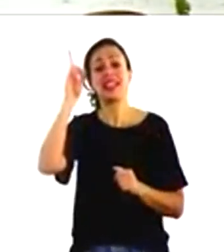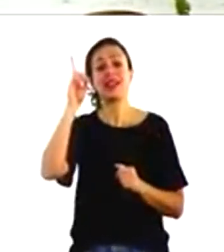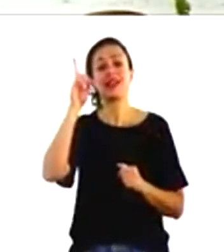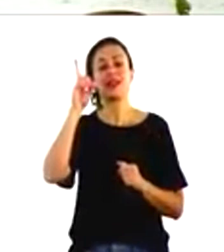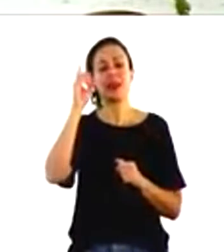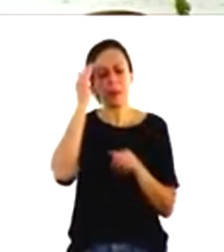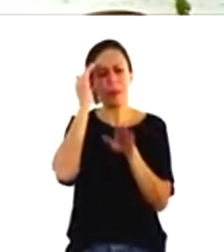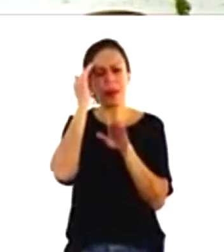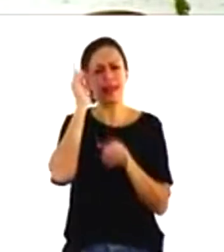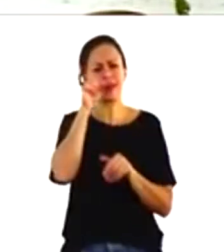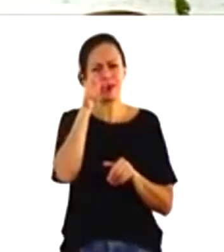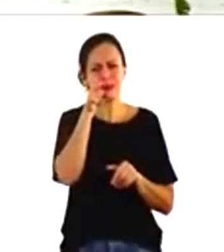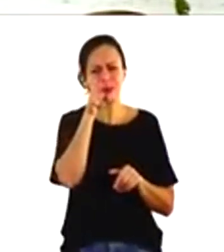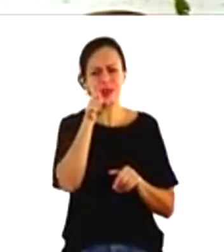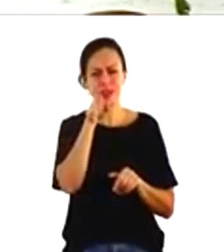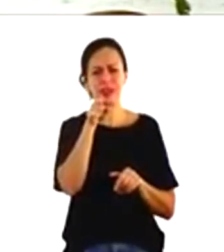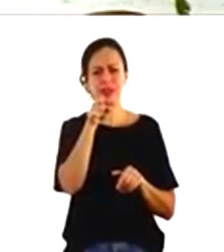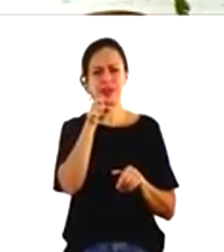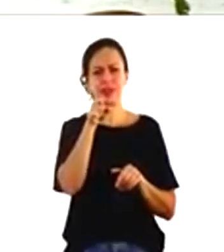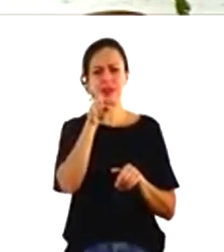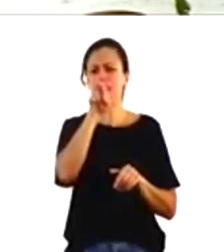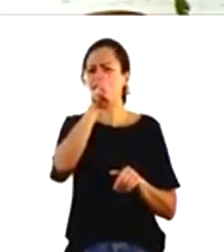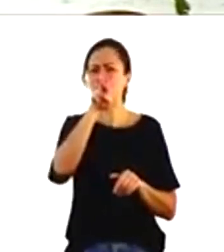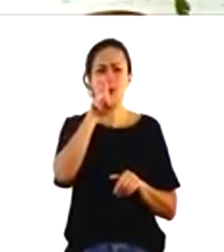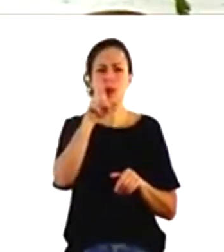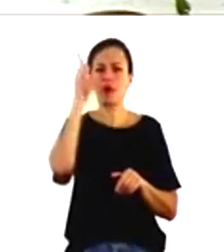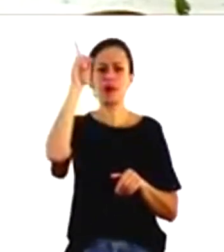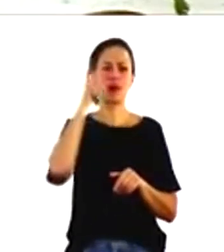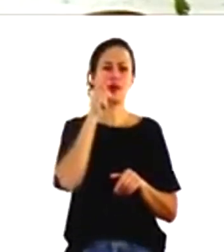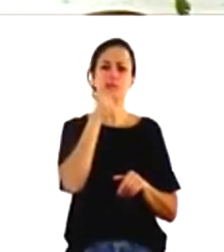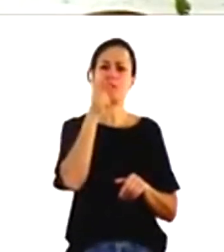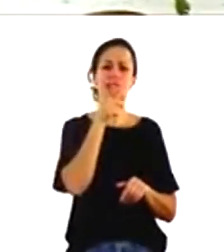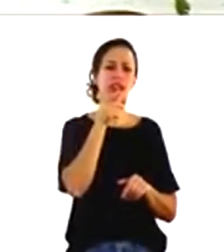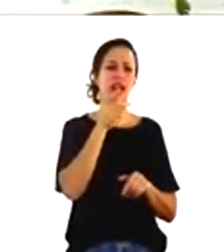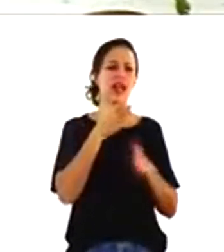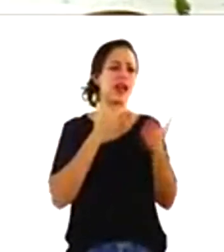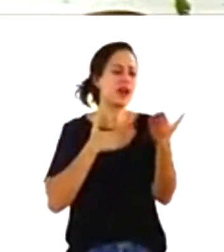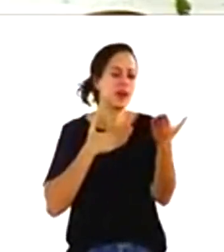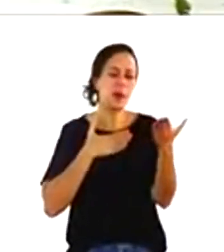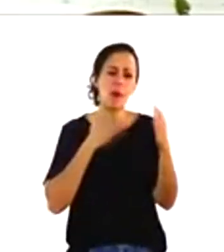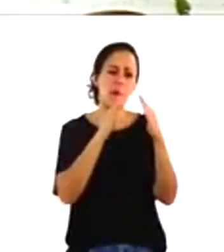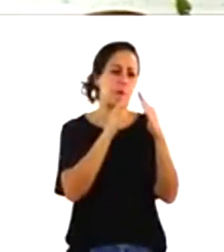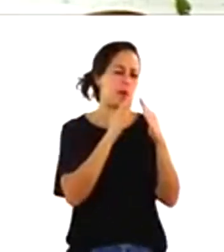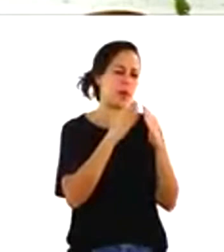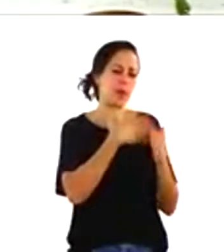você? Filho, você é minha herança.